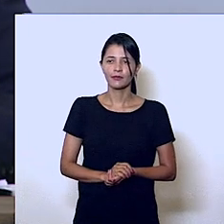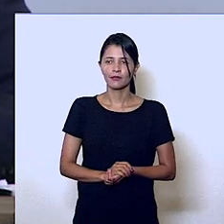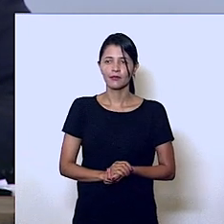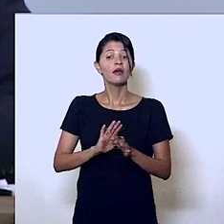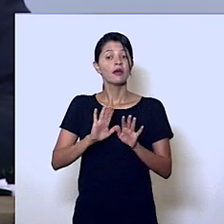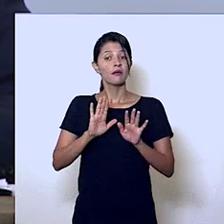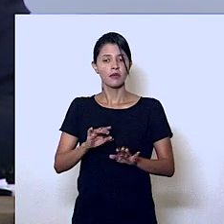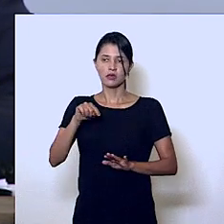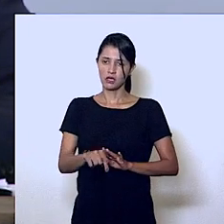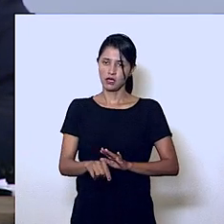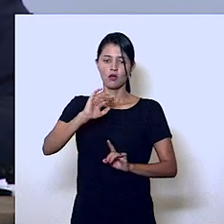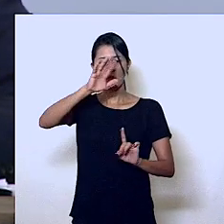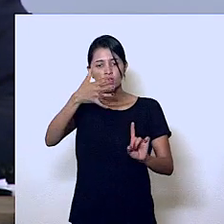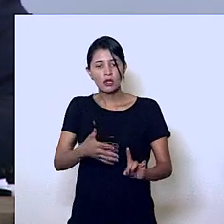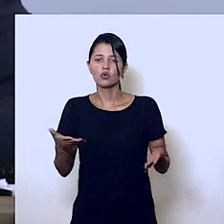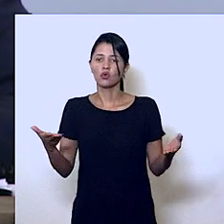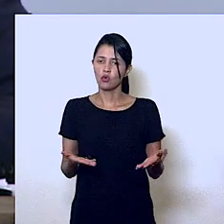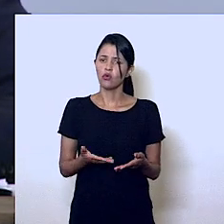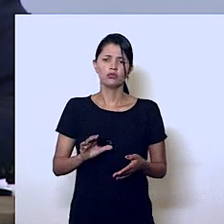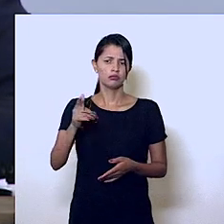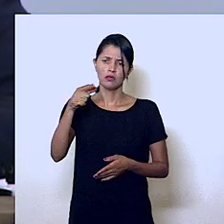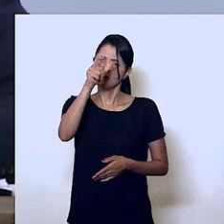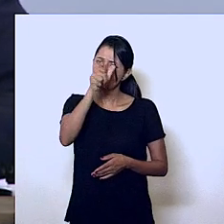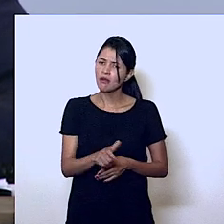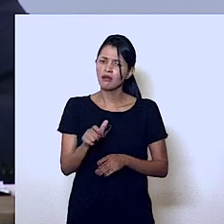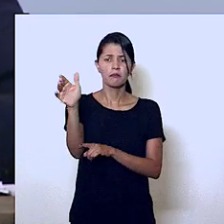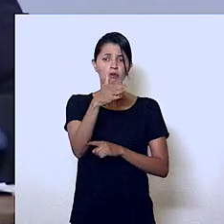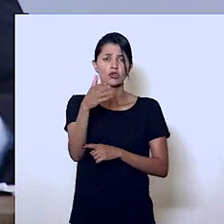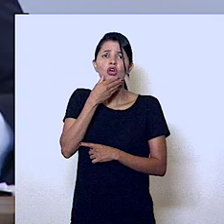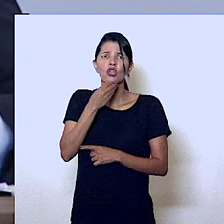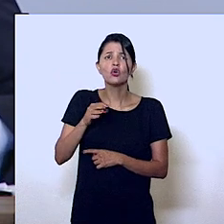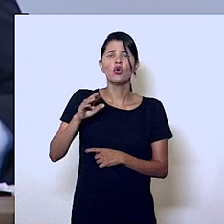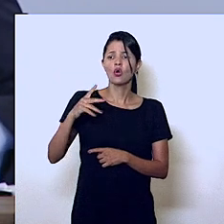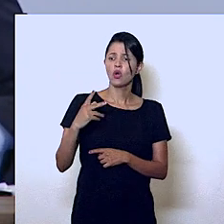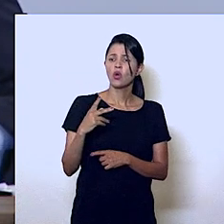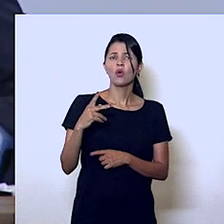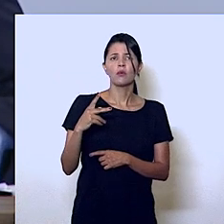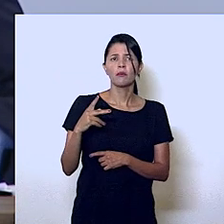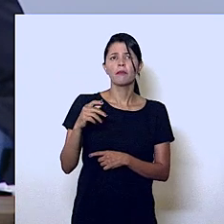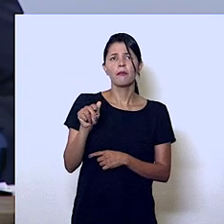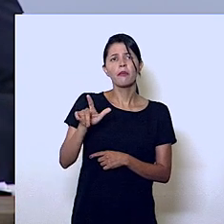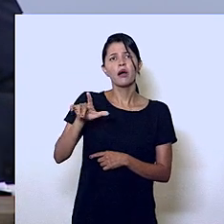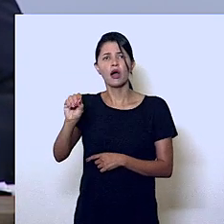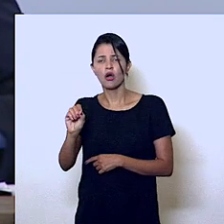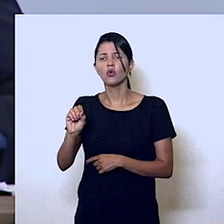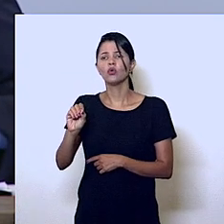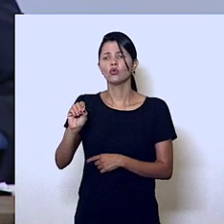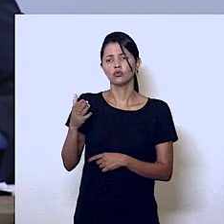claro, o embaixador Paulo Tarso Flecha de Lima, o seu legado. E eu acho, apesar de prepararem um texto